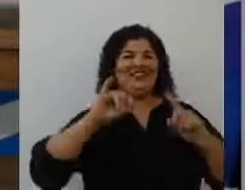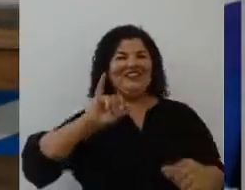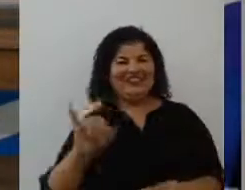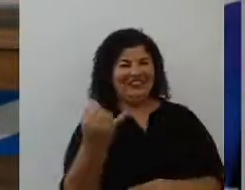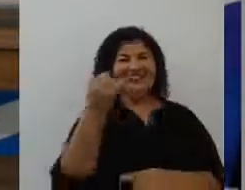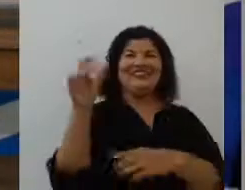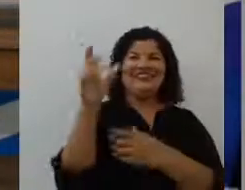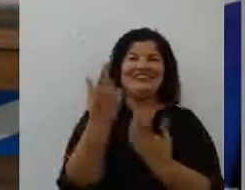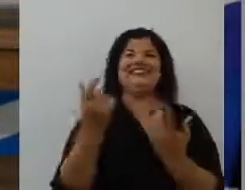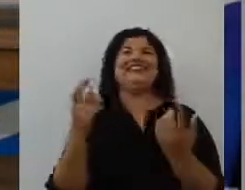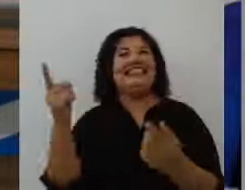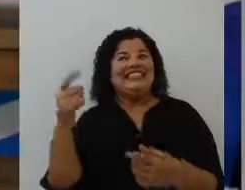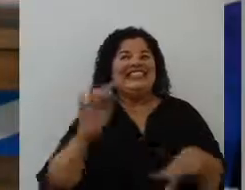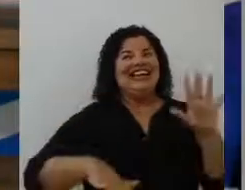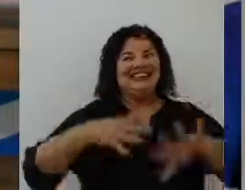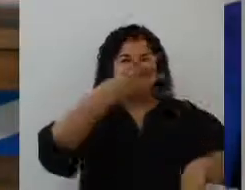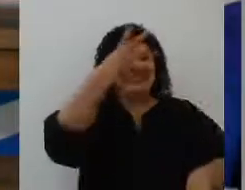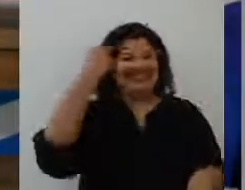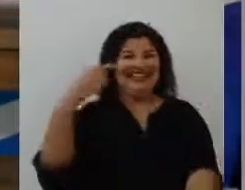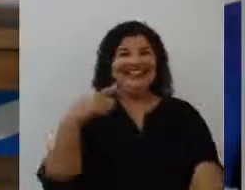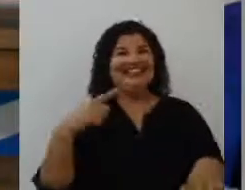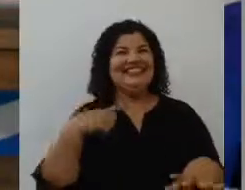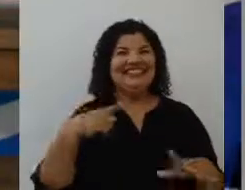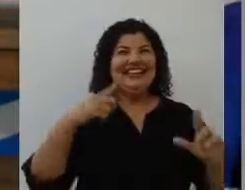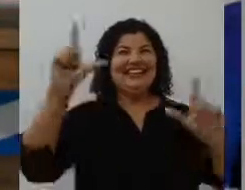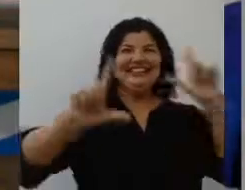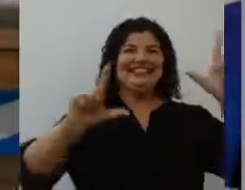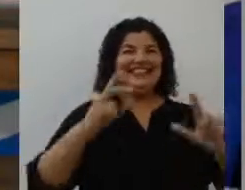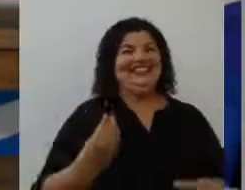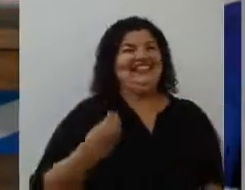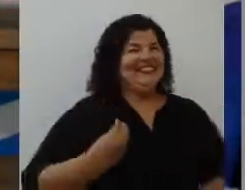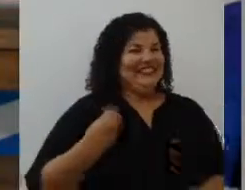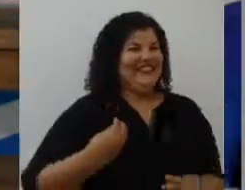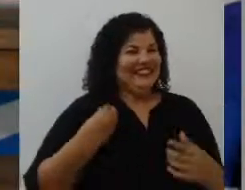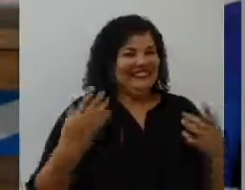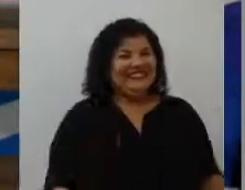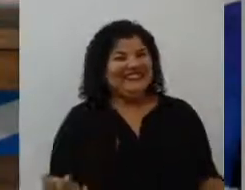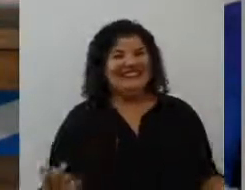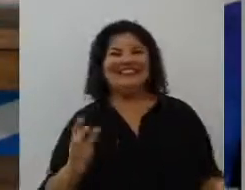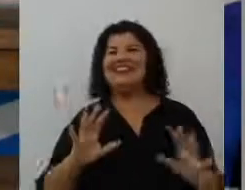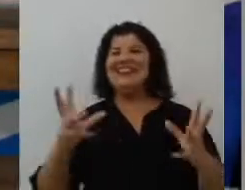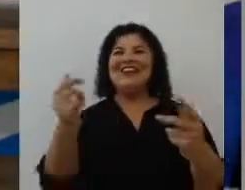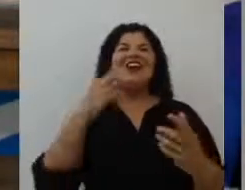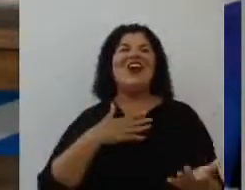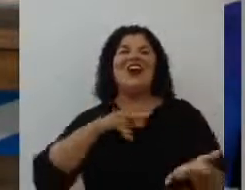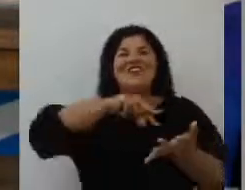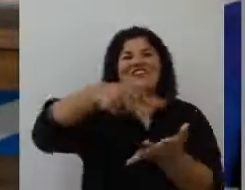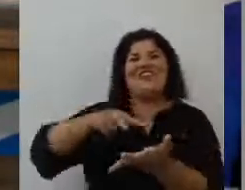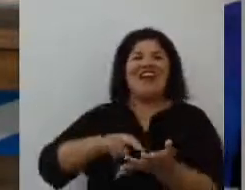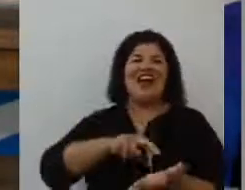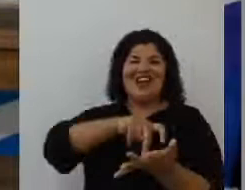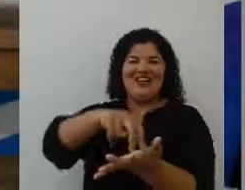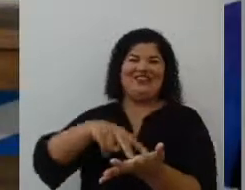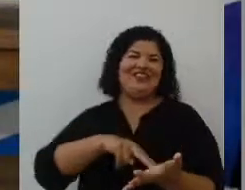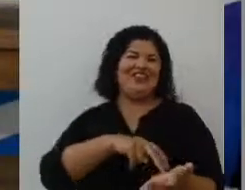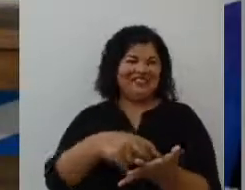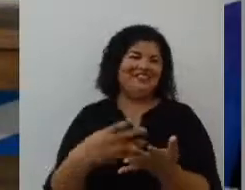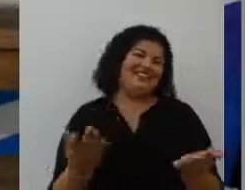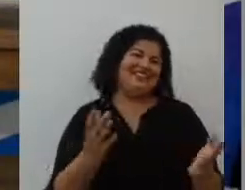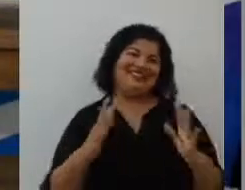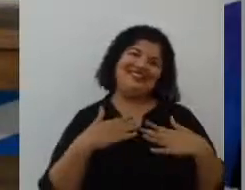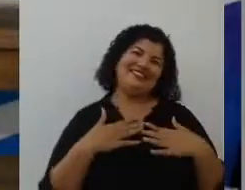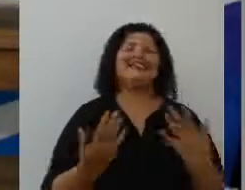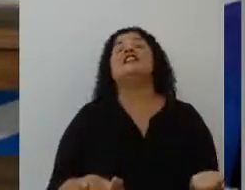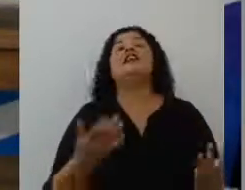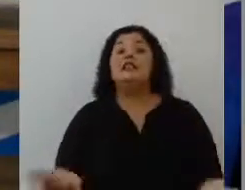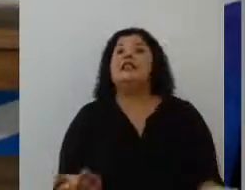eu esqueço que eu tô ao vivo às vezes, viu? Acho que a gente vai editar isso aqui, mas não vai não, é ao vivo. Todo mundo gosta de frevo, gente, pelo amor de Deus. Então o hino de Pernambuco é um